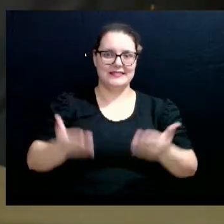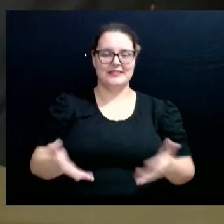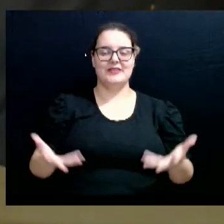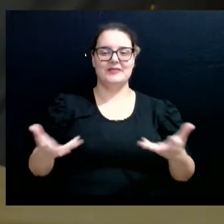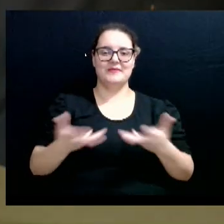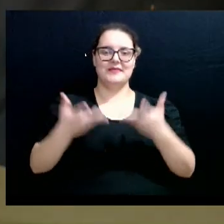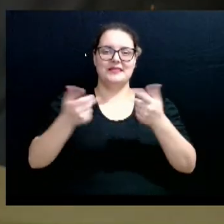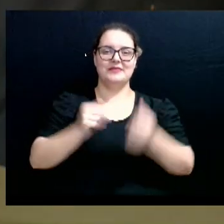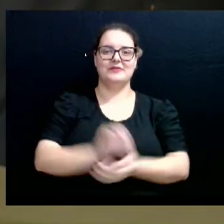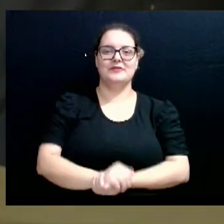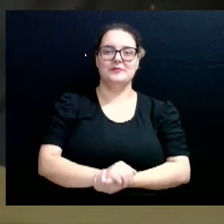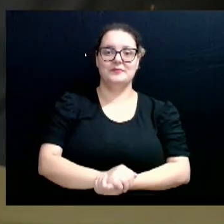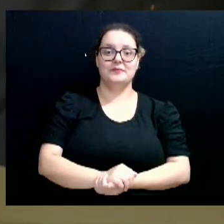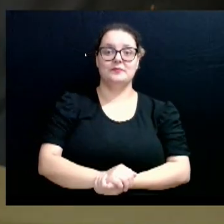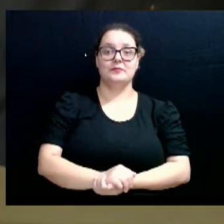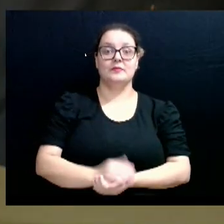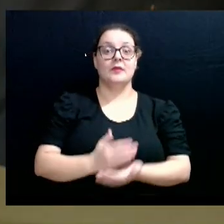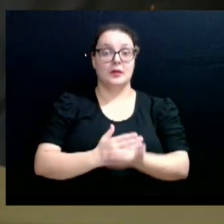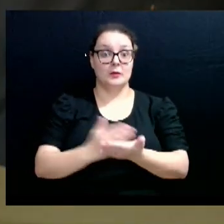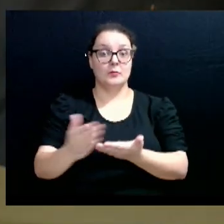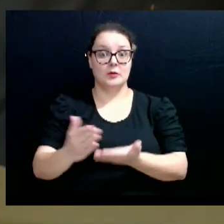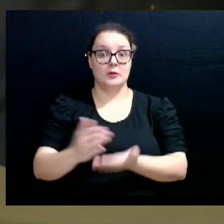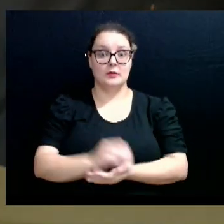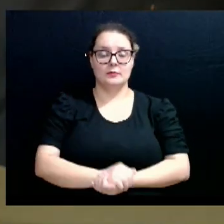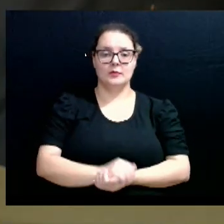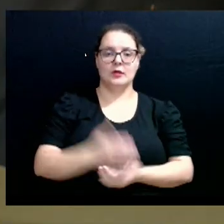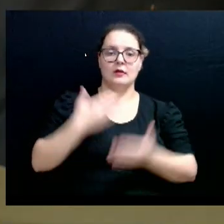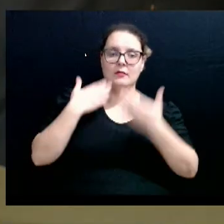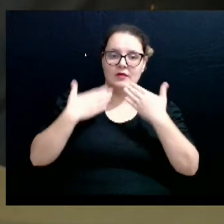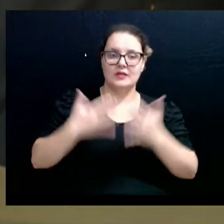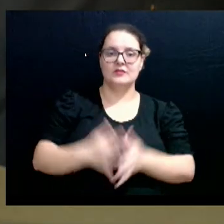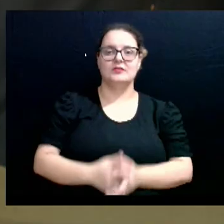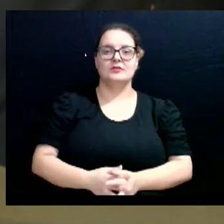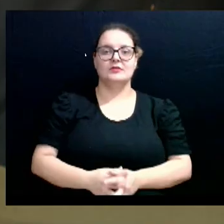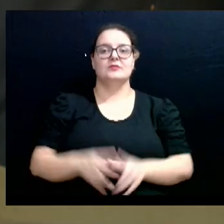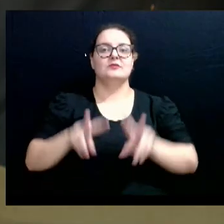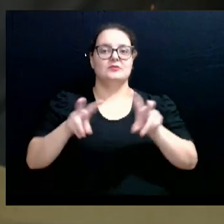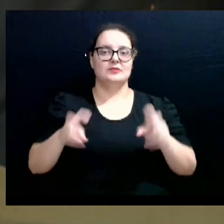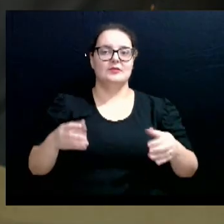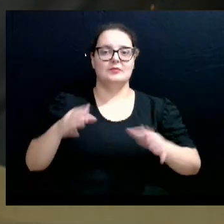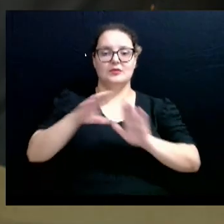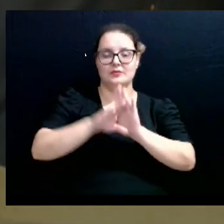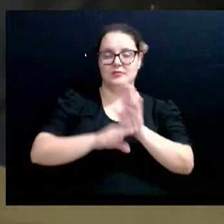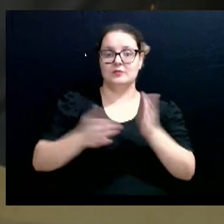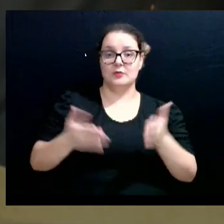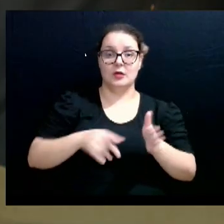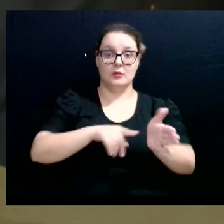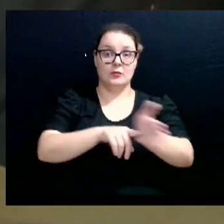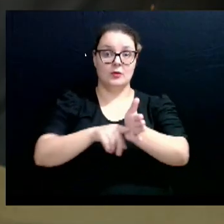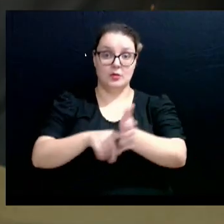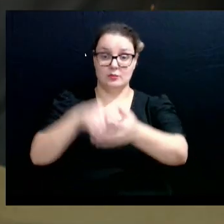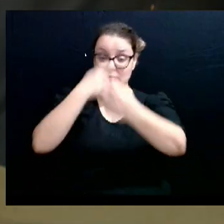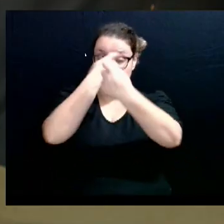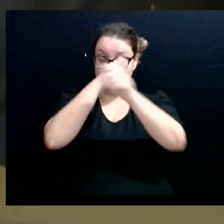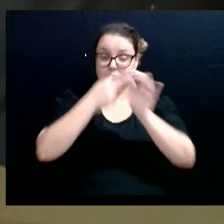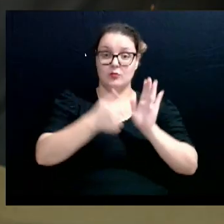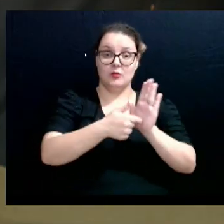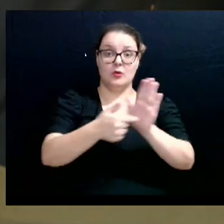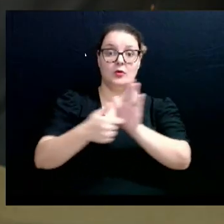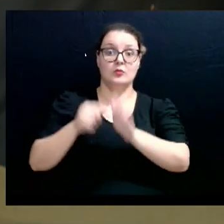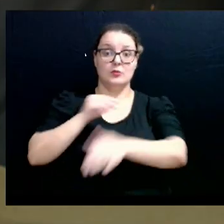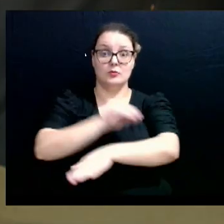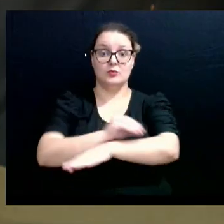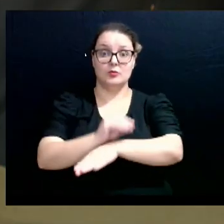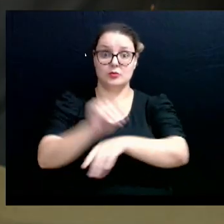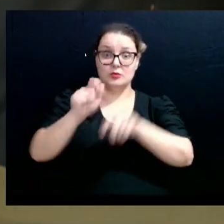Vamos começar então a falar sobre o tema do programa de hoje. Pesquisas da PUC mostram que cuidar de pessoas com